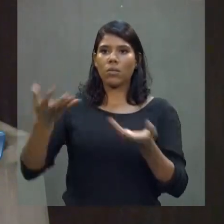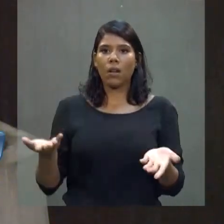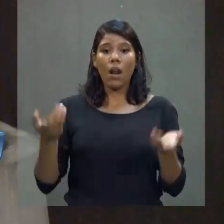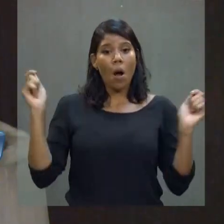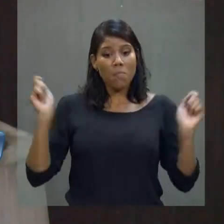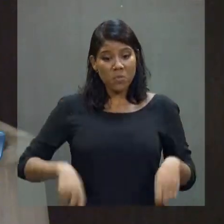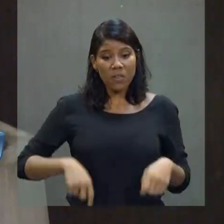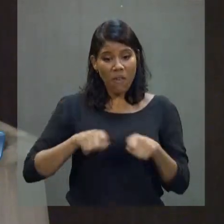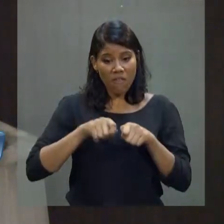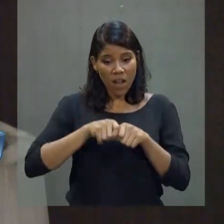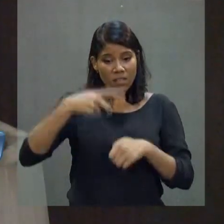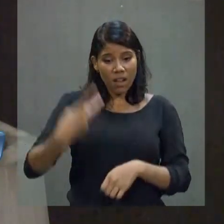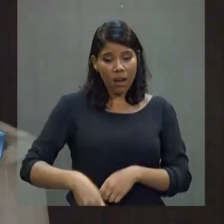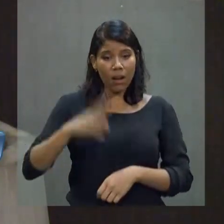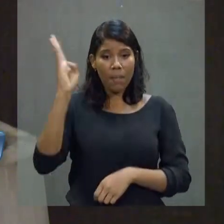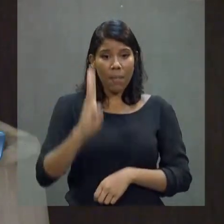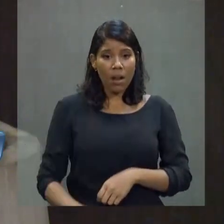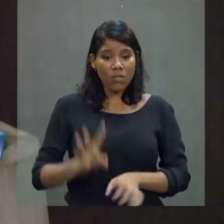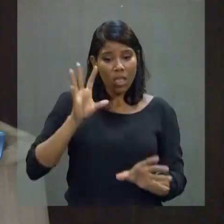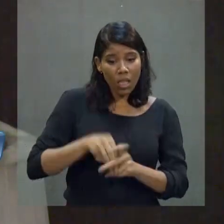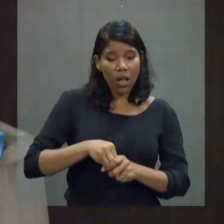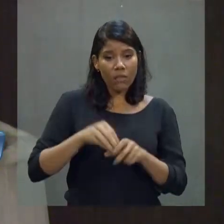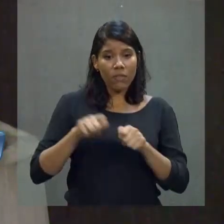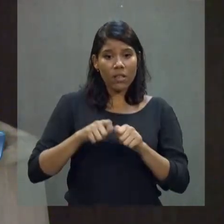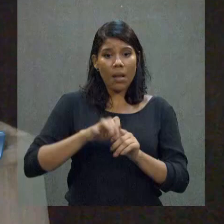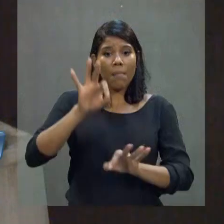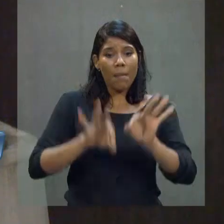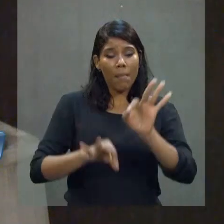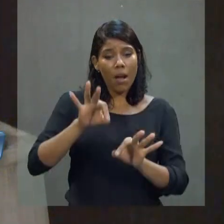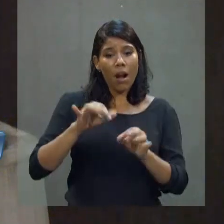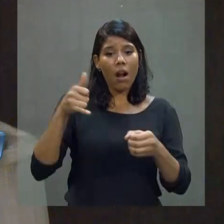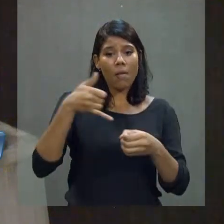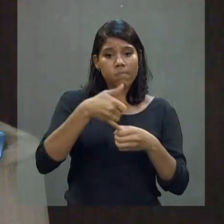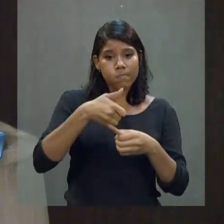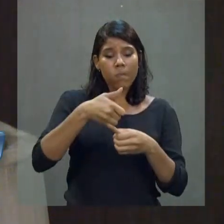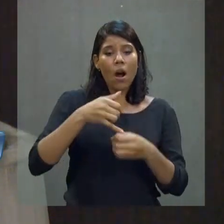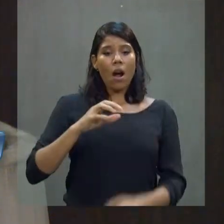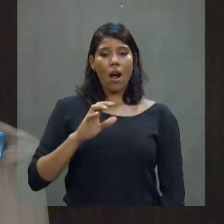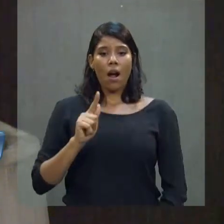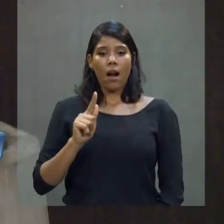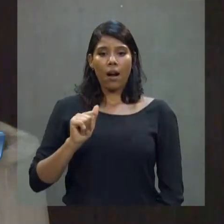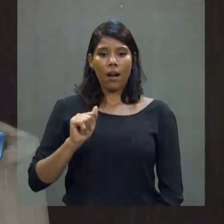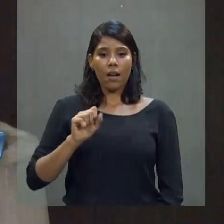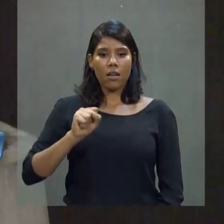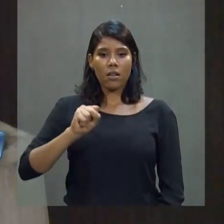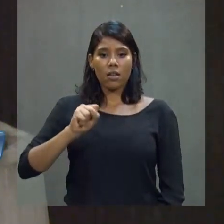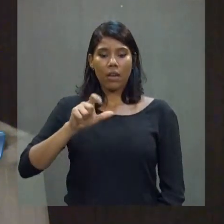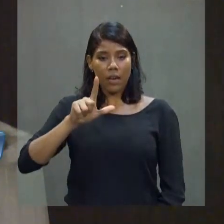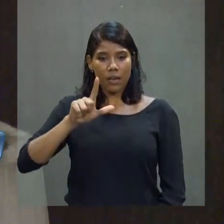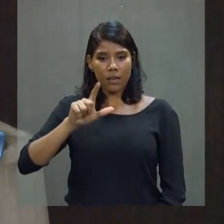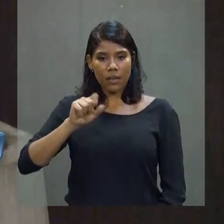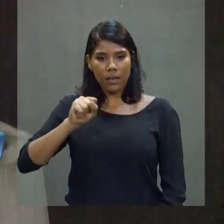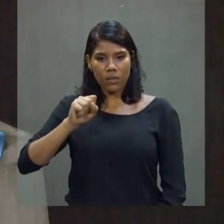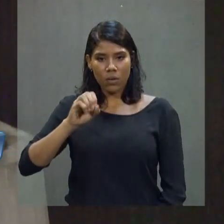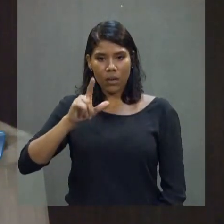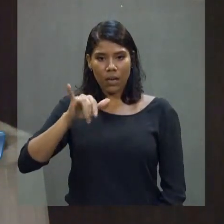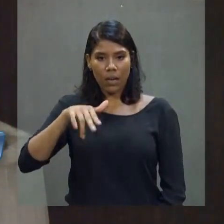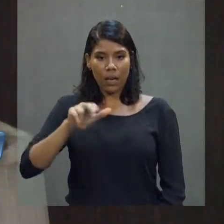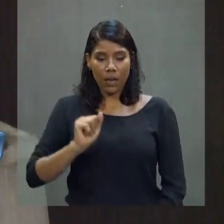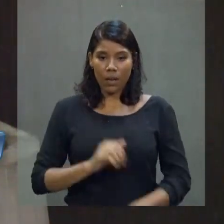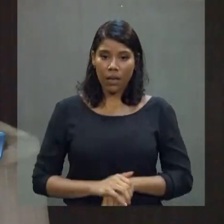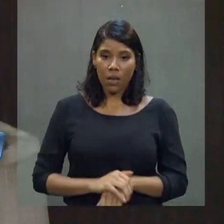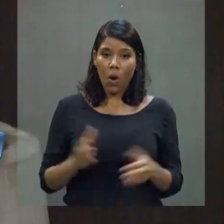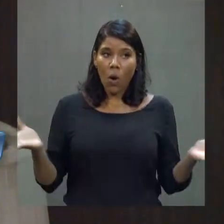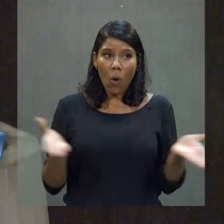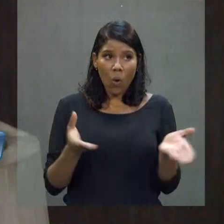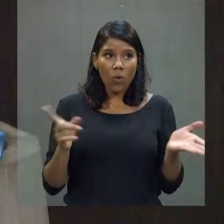refinada aqui se a infraestrutura pública de refino tivesse sido fortalecida. Nós temos hoje, nós somos dependentes